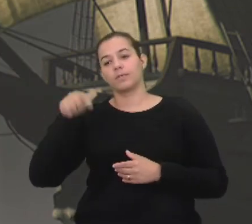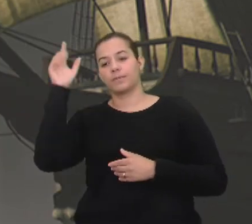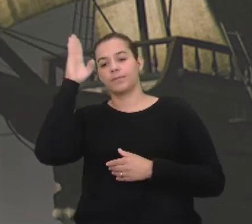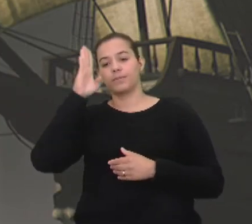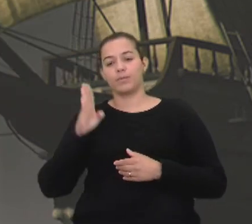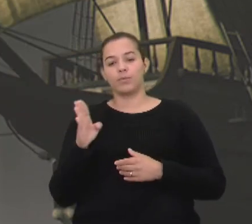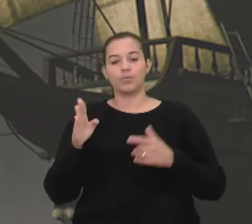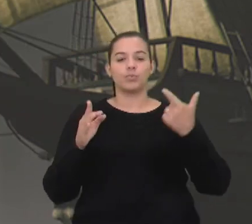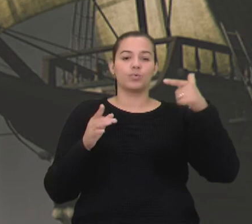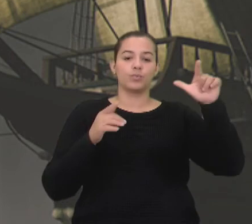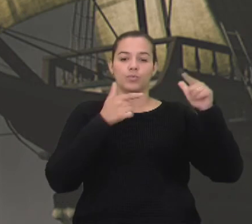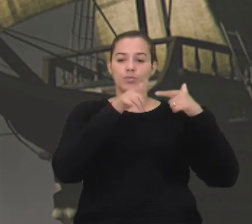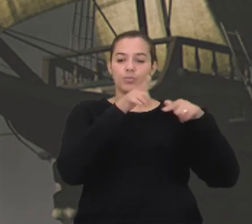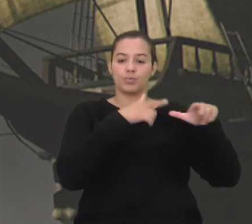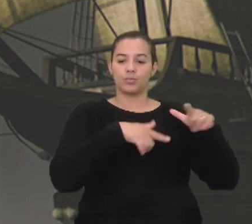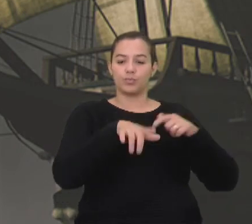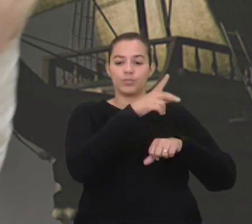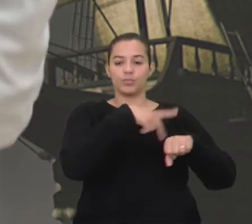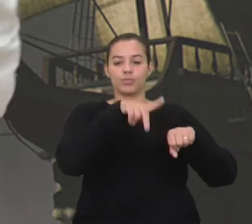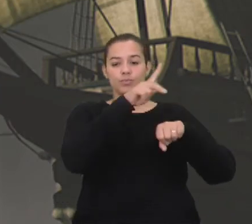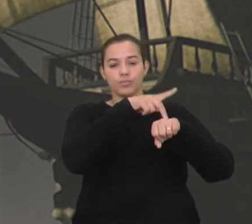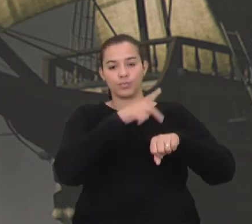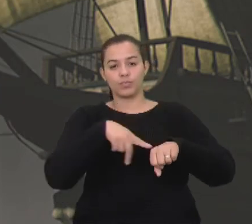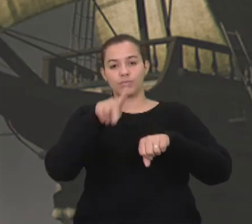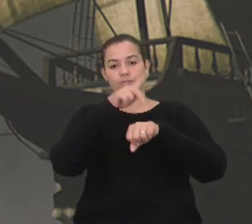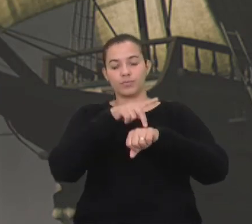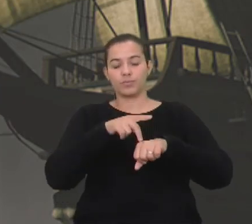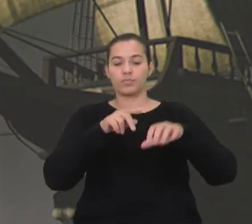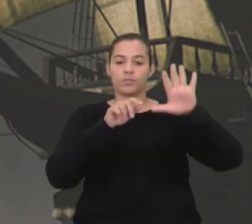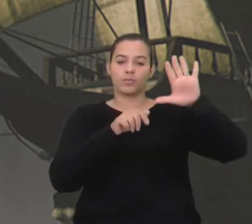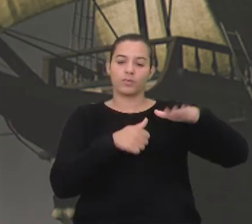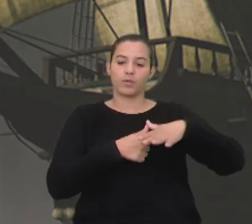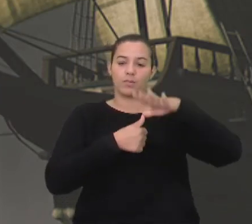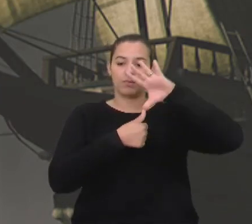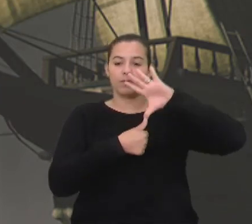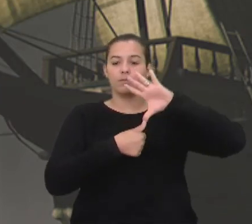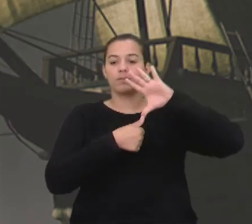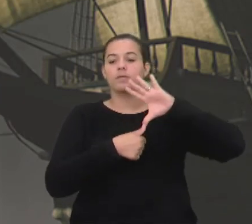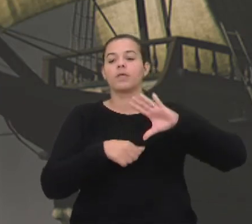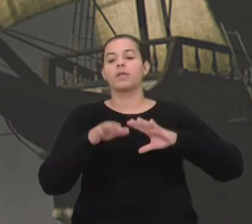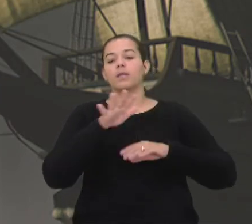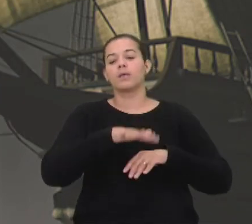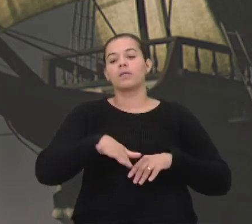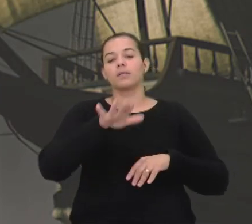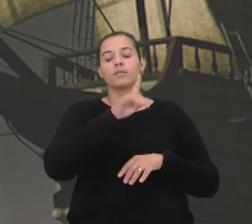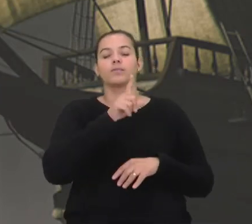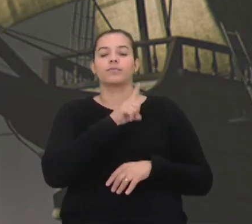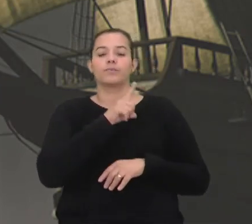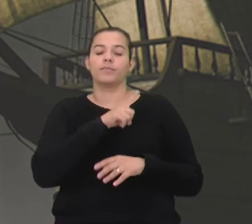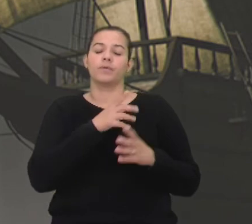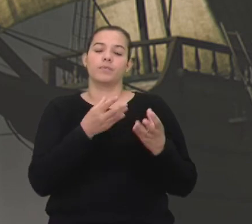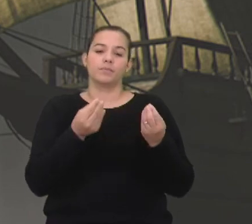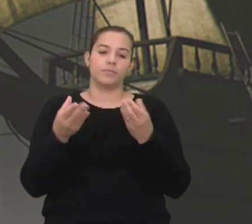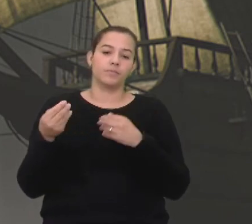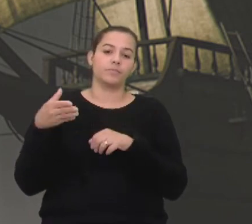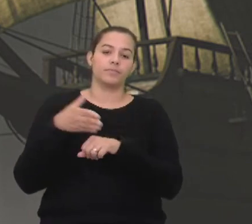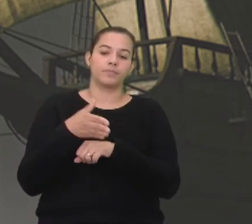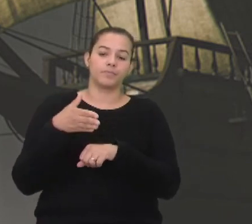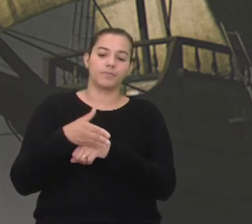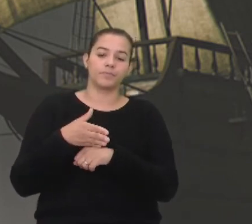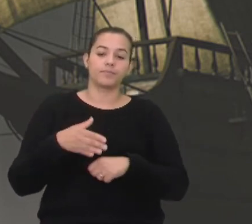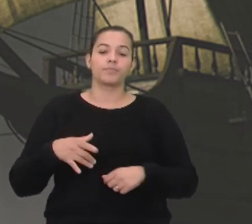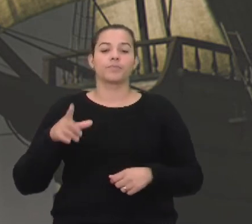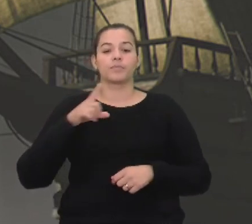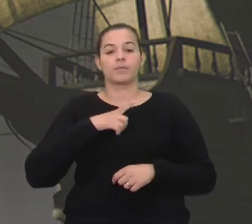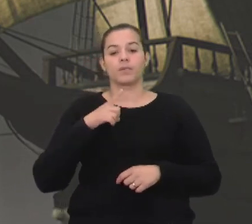os outros países da América e tal, acabaram passando bastante. Então, assim, até por